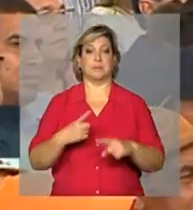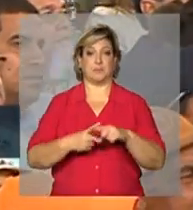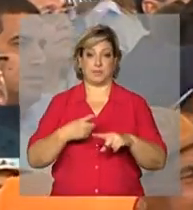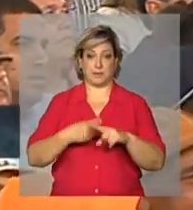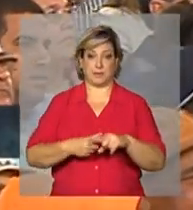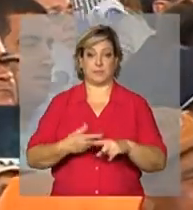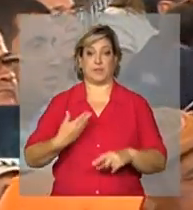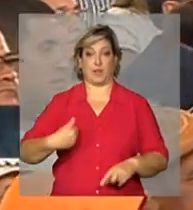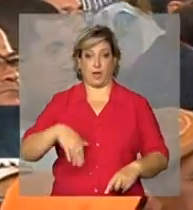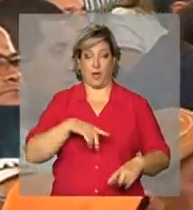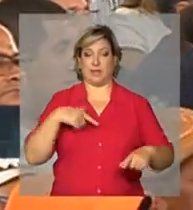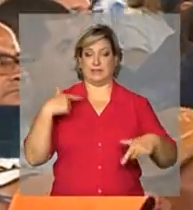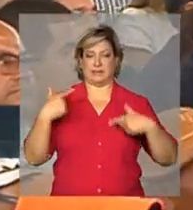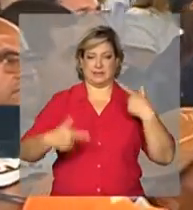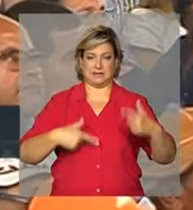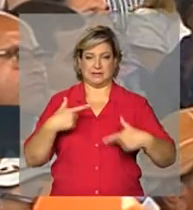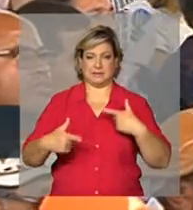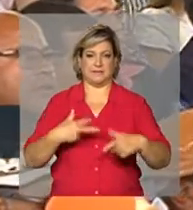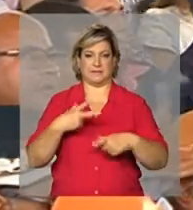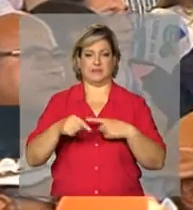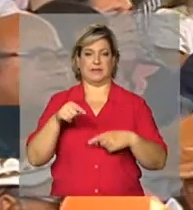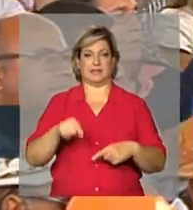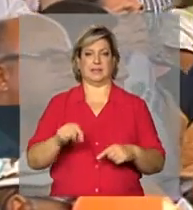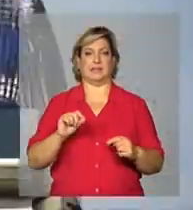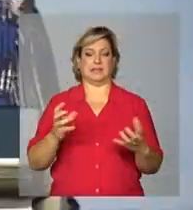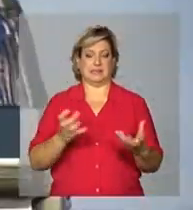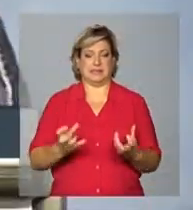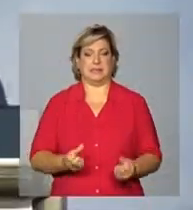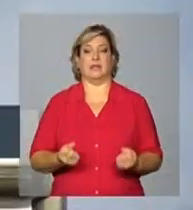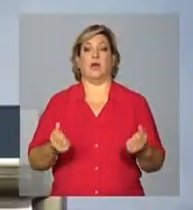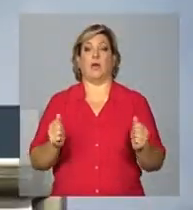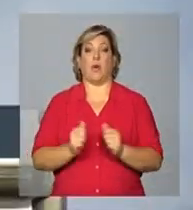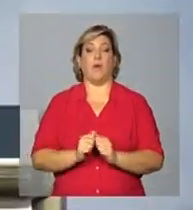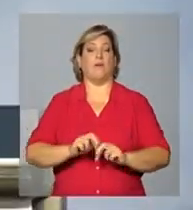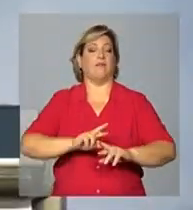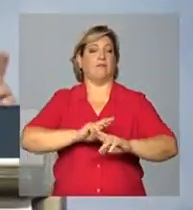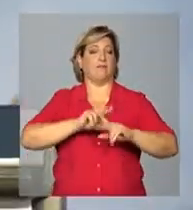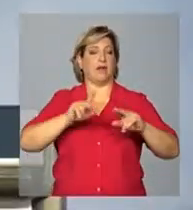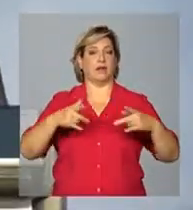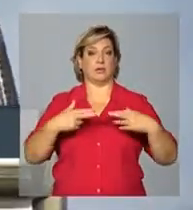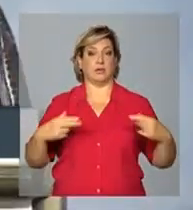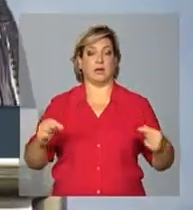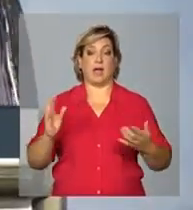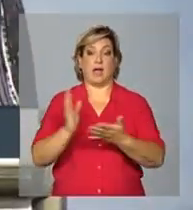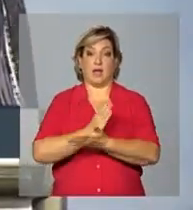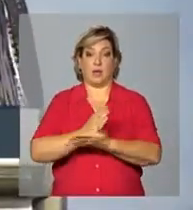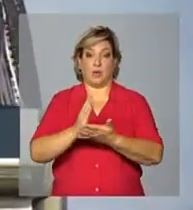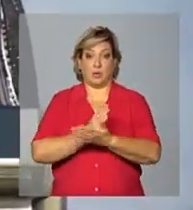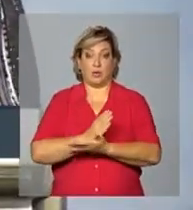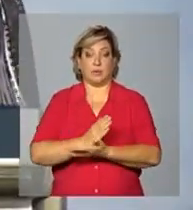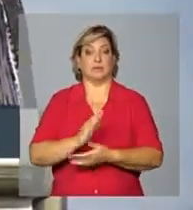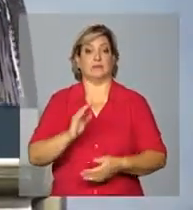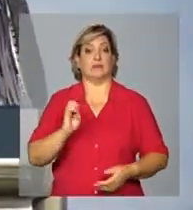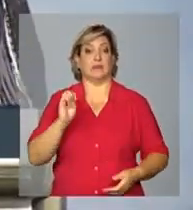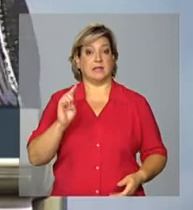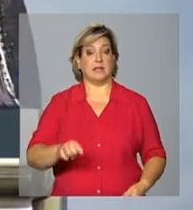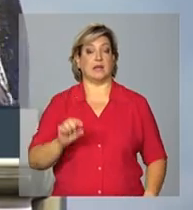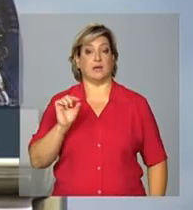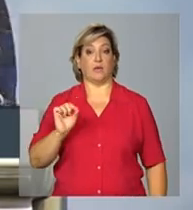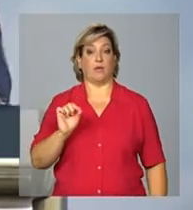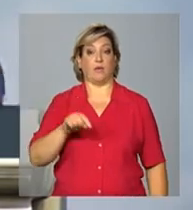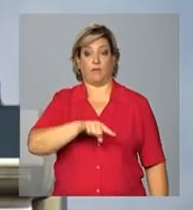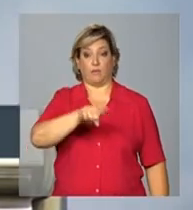gente combate a seca com muitos instrumentos. Alguns são instrumentos que